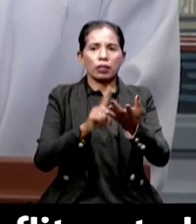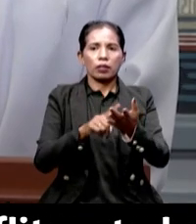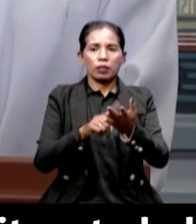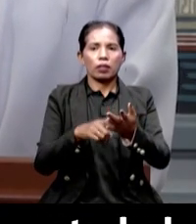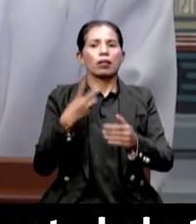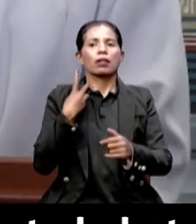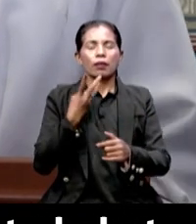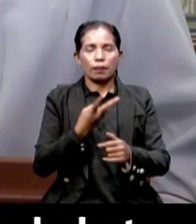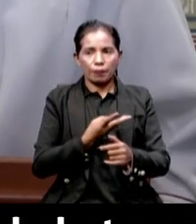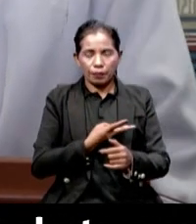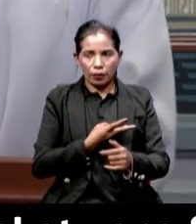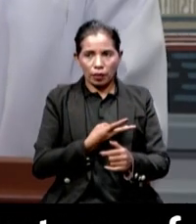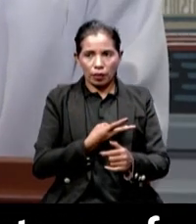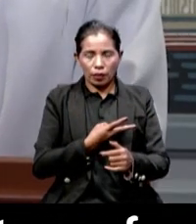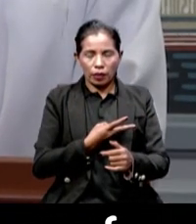a minha